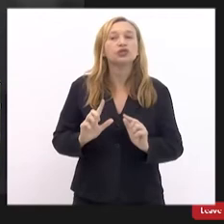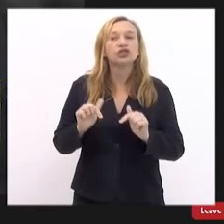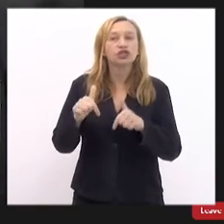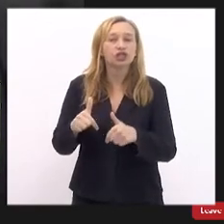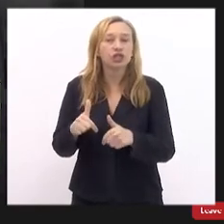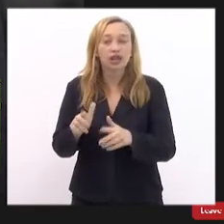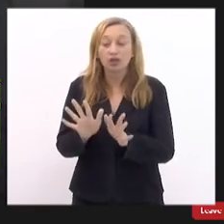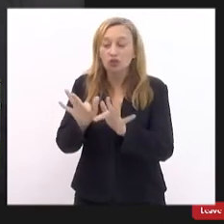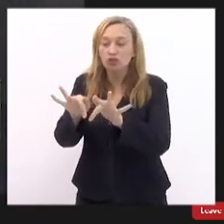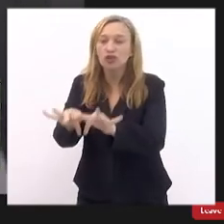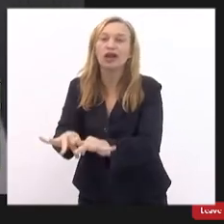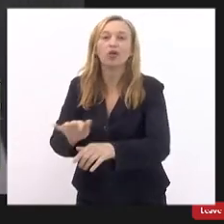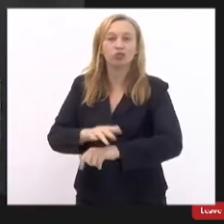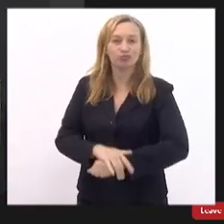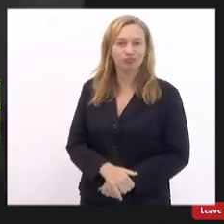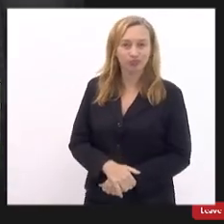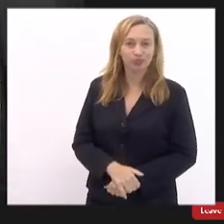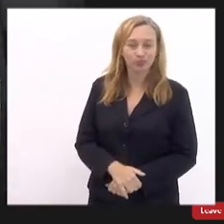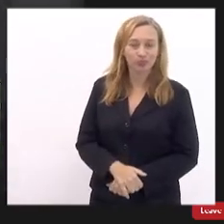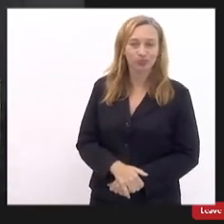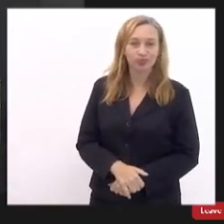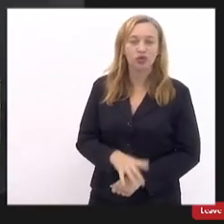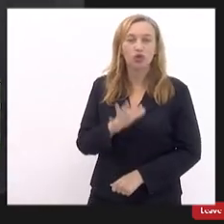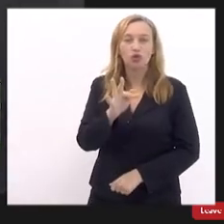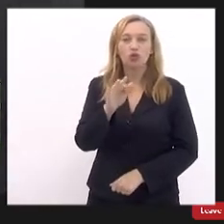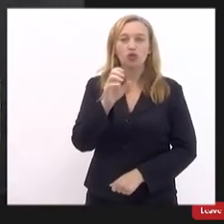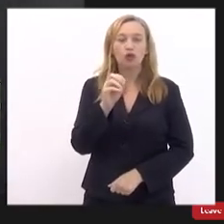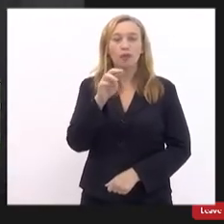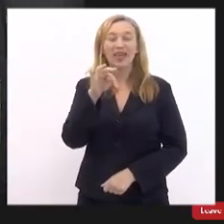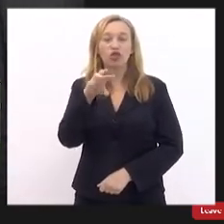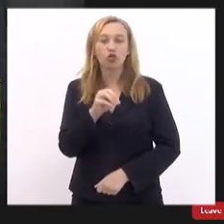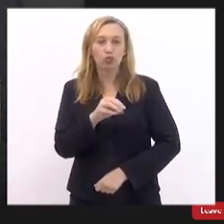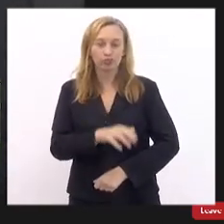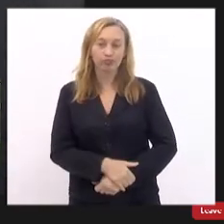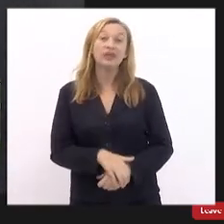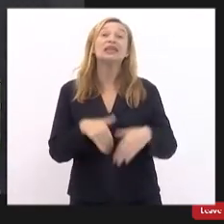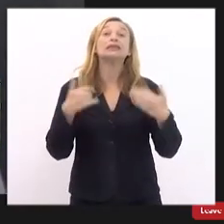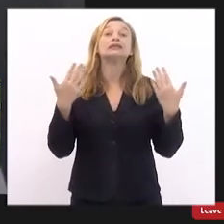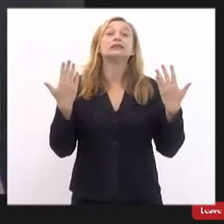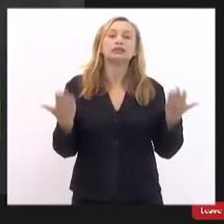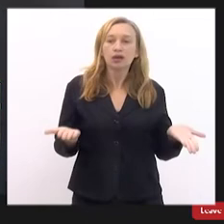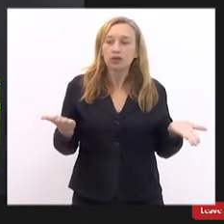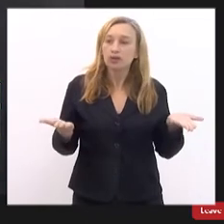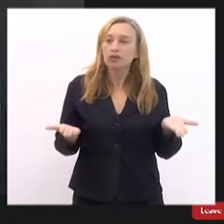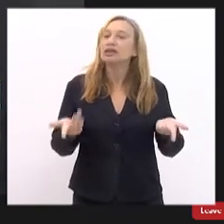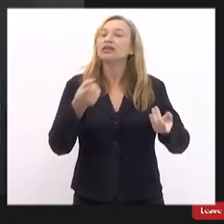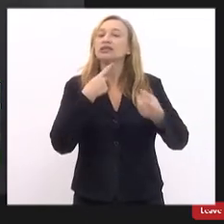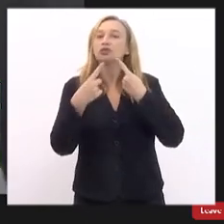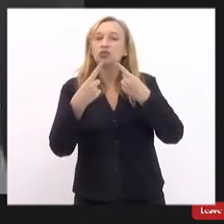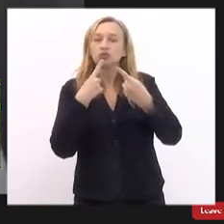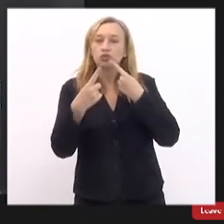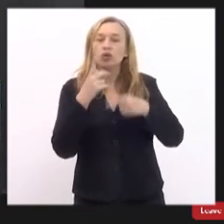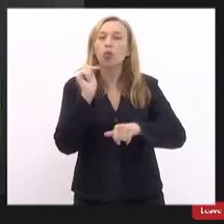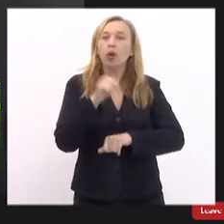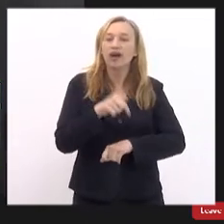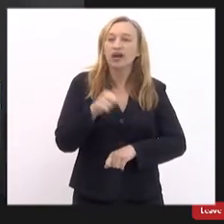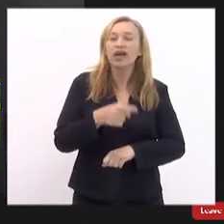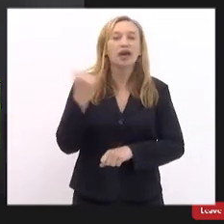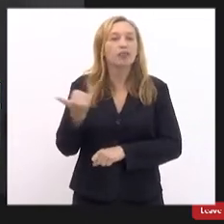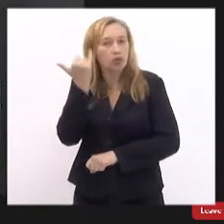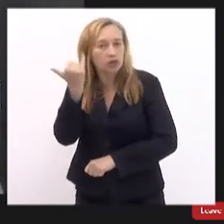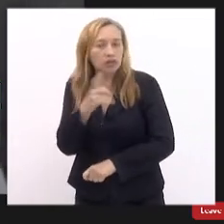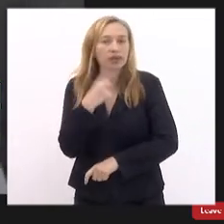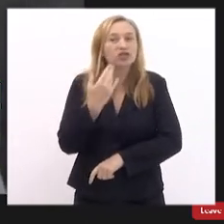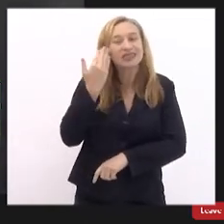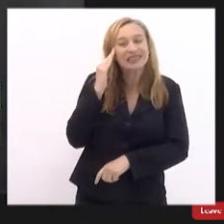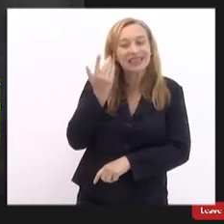ponta final esse fomento. Então, esse debate aqui é rico para nós